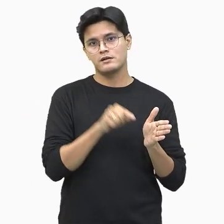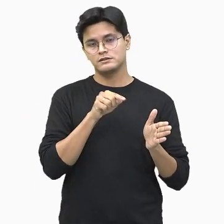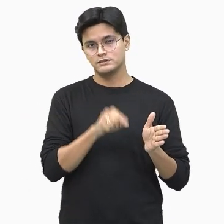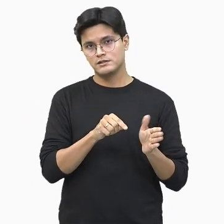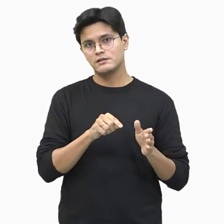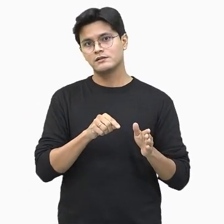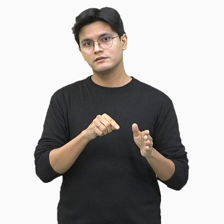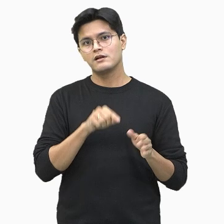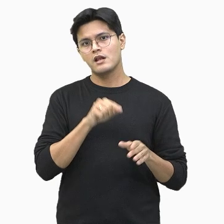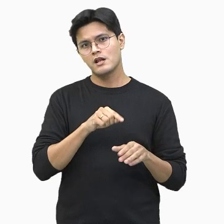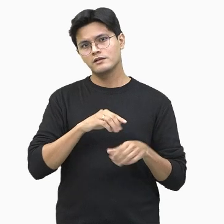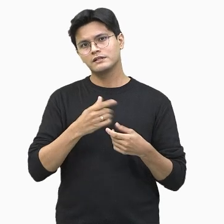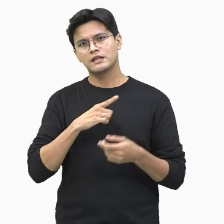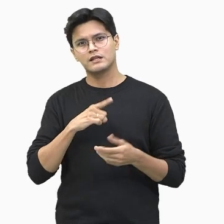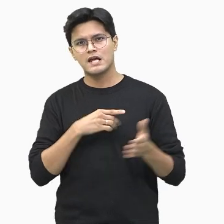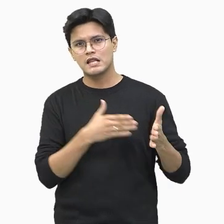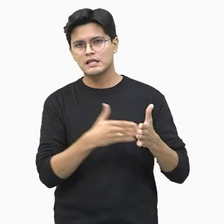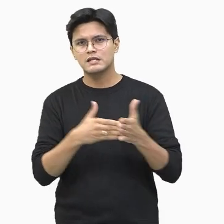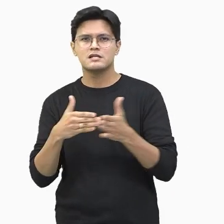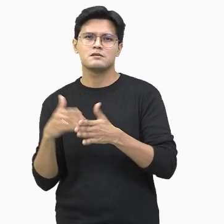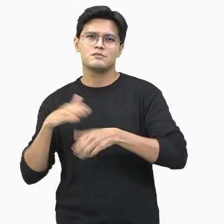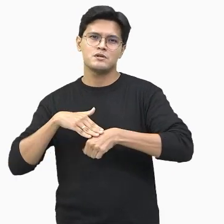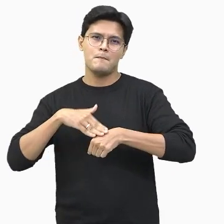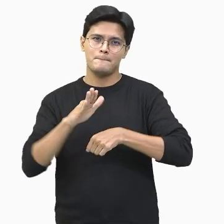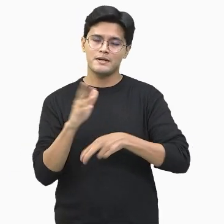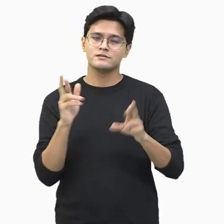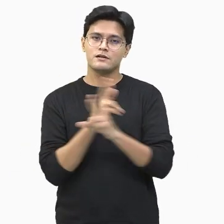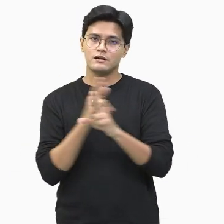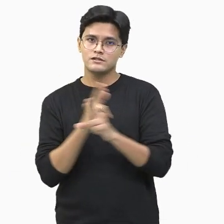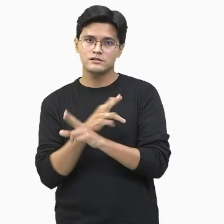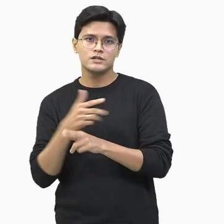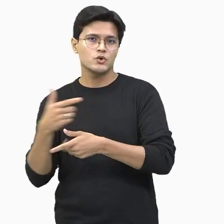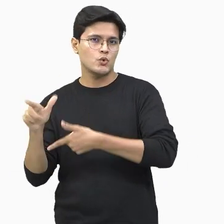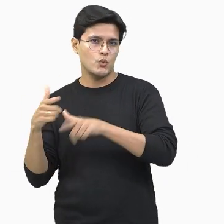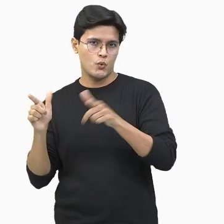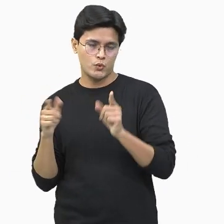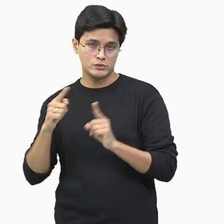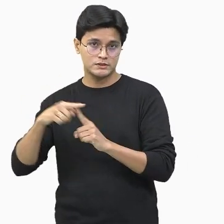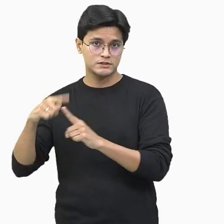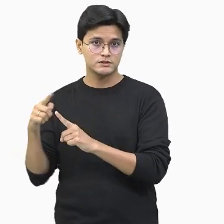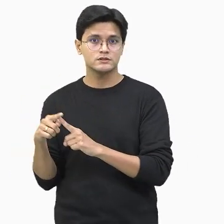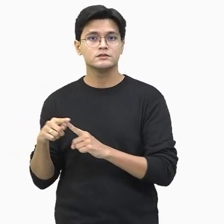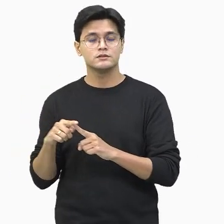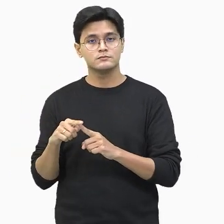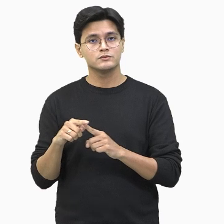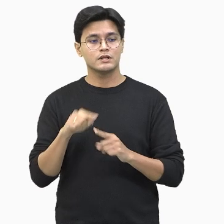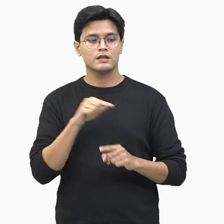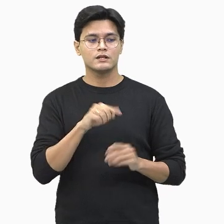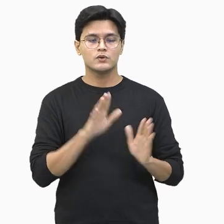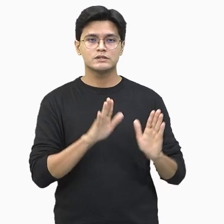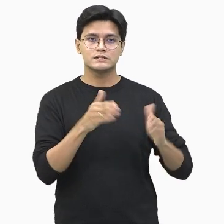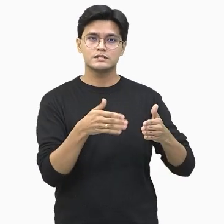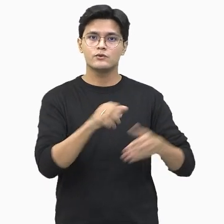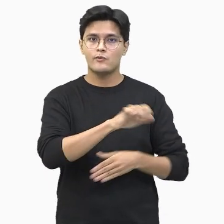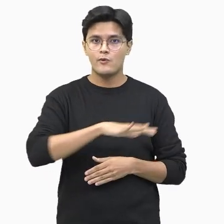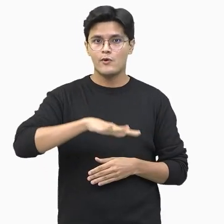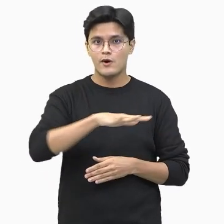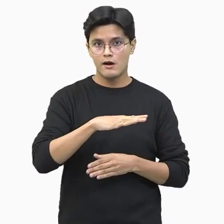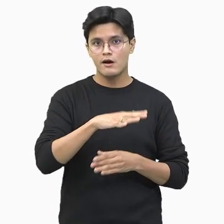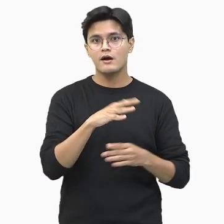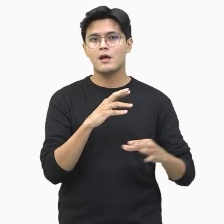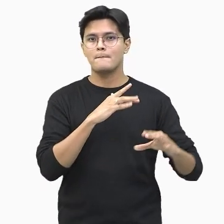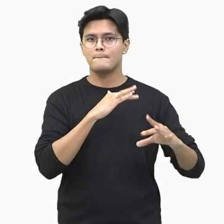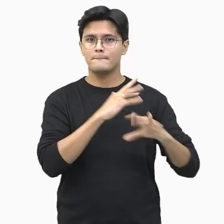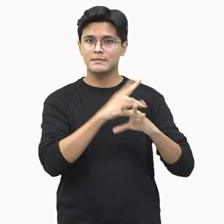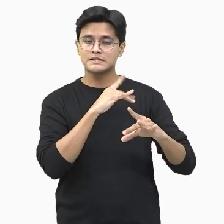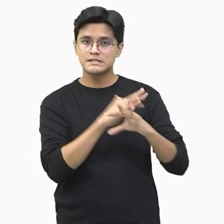mais limitado né com relação aos outros modais e ele vai se concentrar em áreas Metropolitana né esse